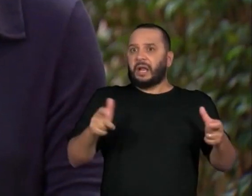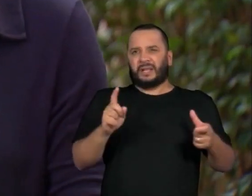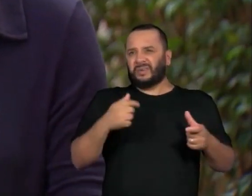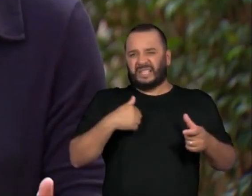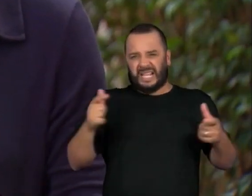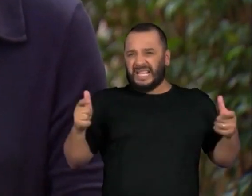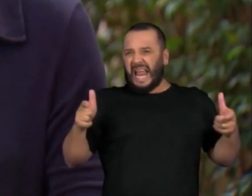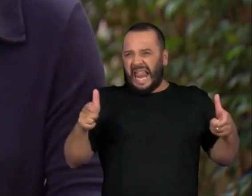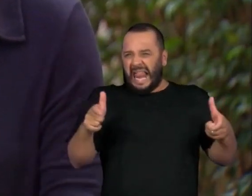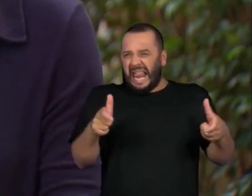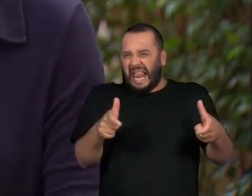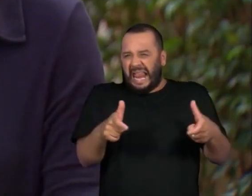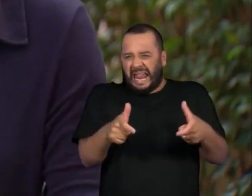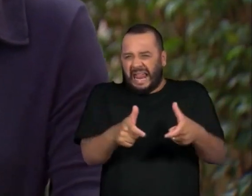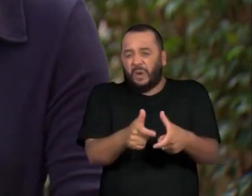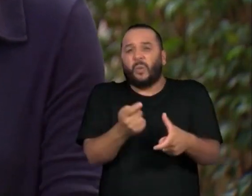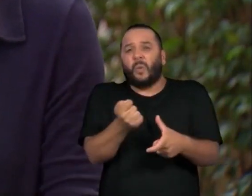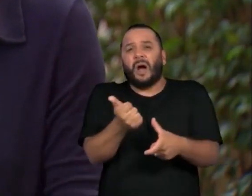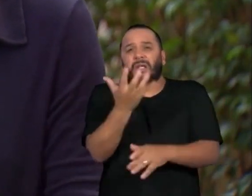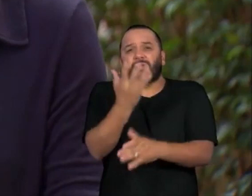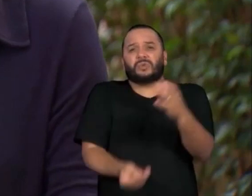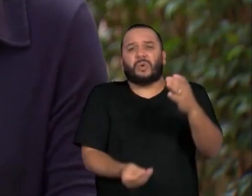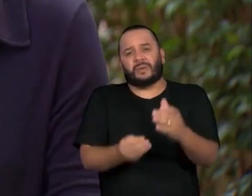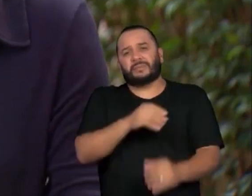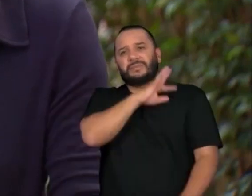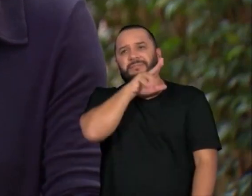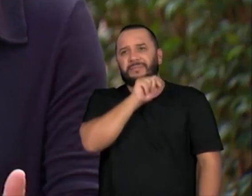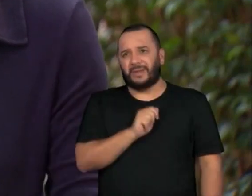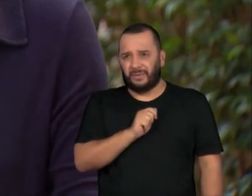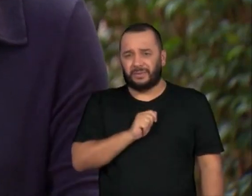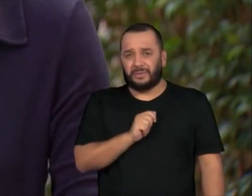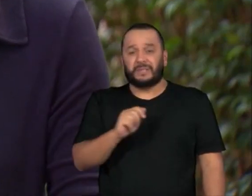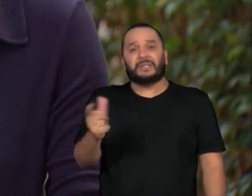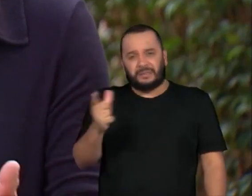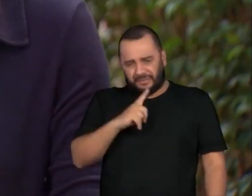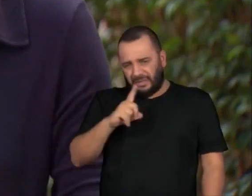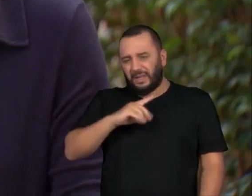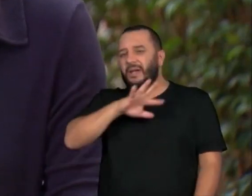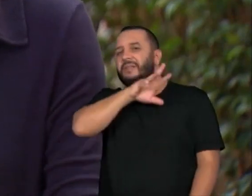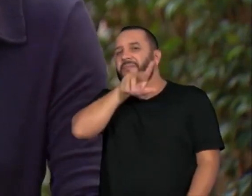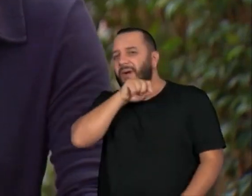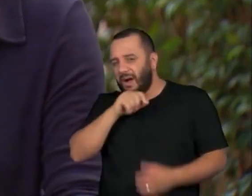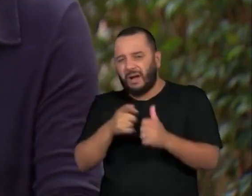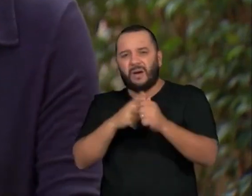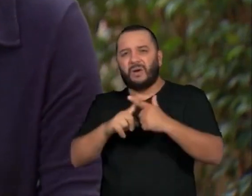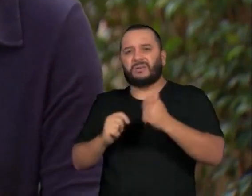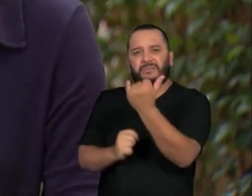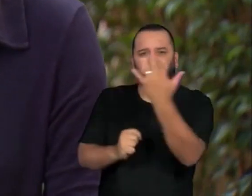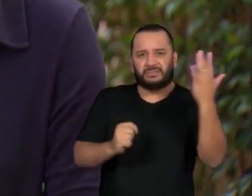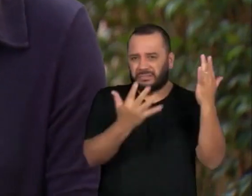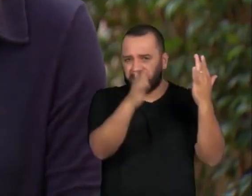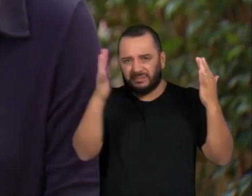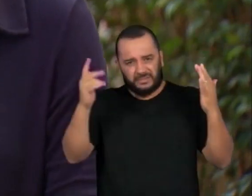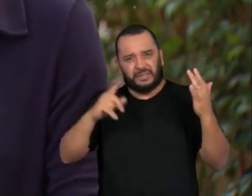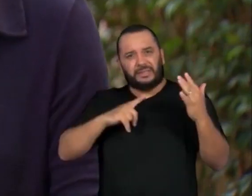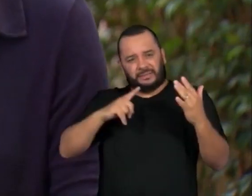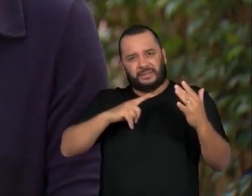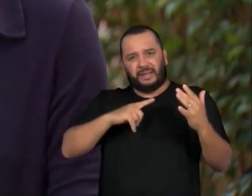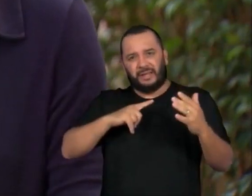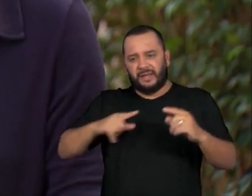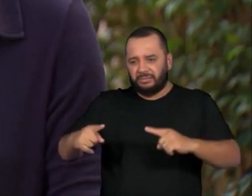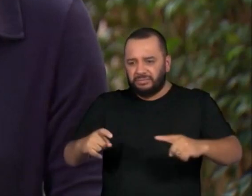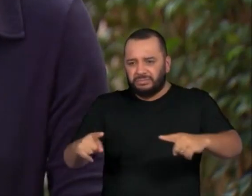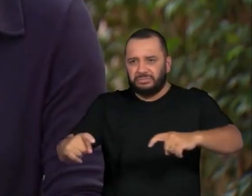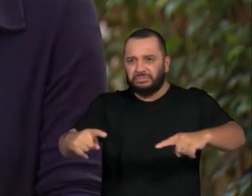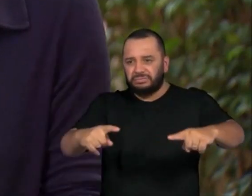gente compartimentar os ambientes onde as espécies vivem, as espécies animais, vegetais, de micro-organismos, a gente pode